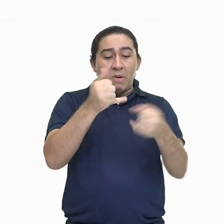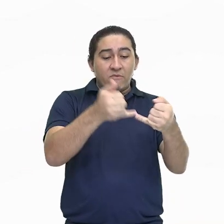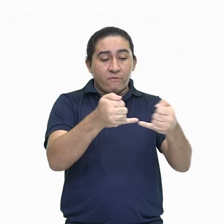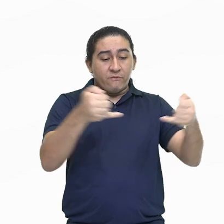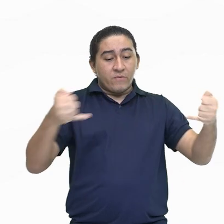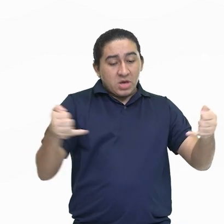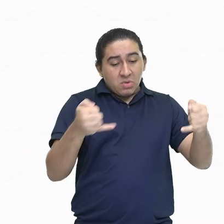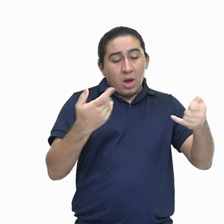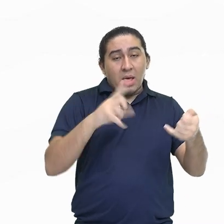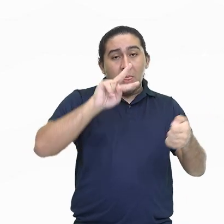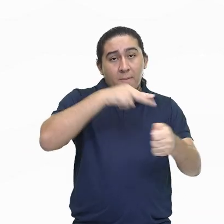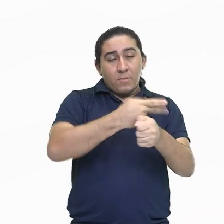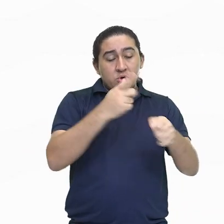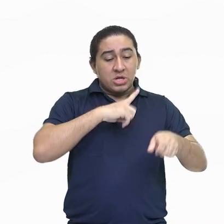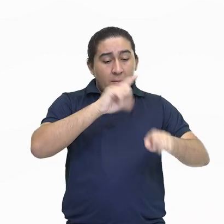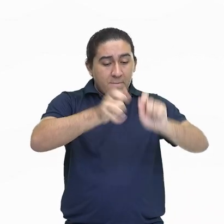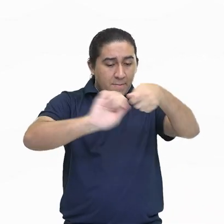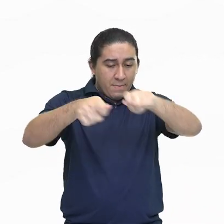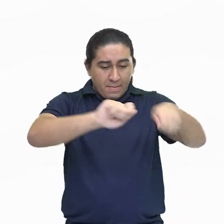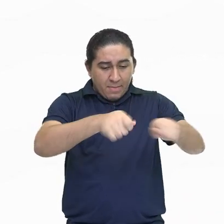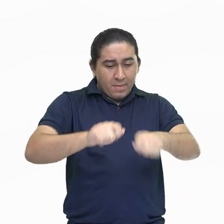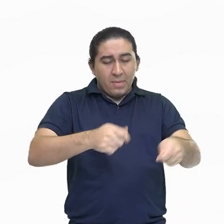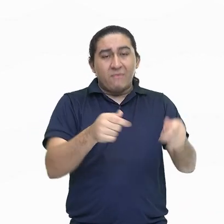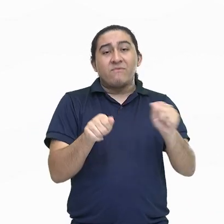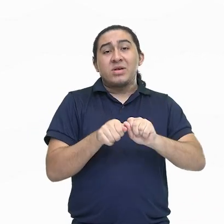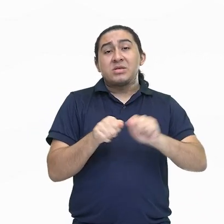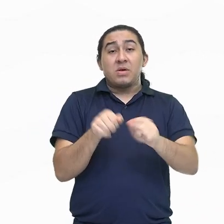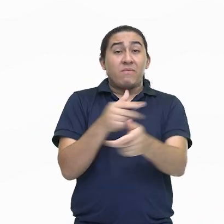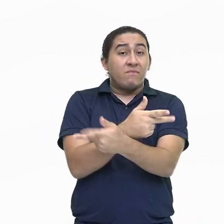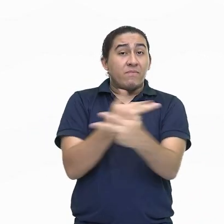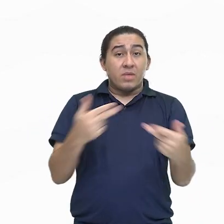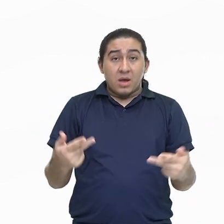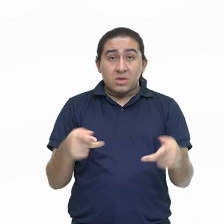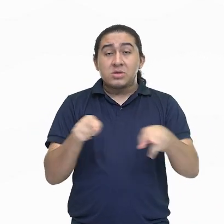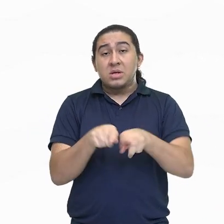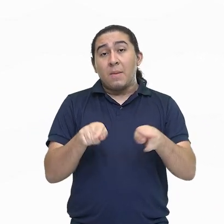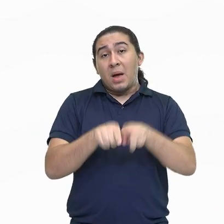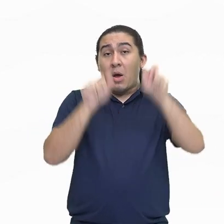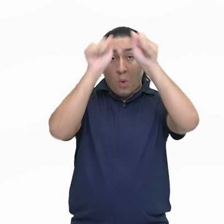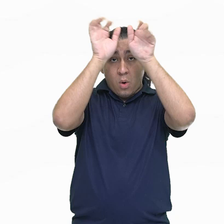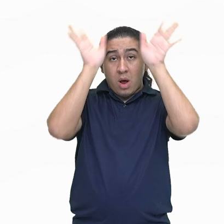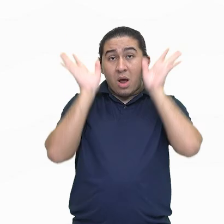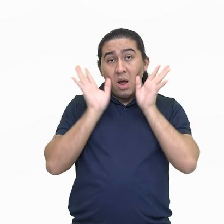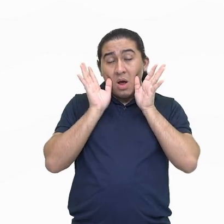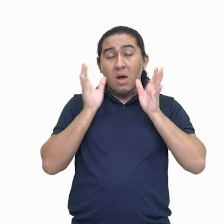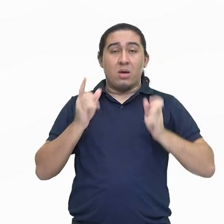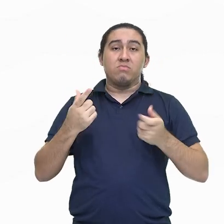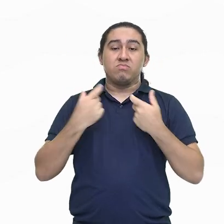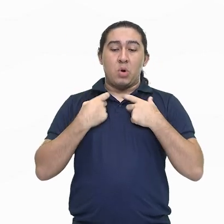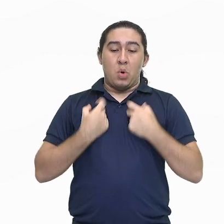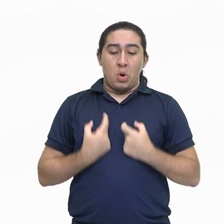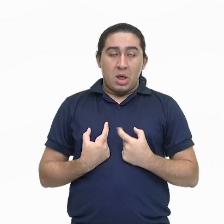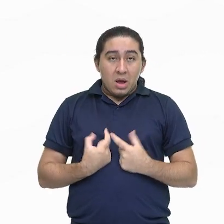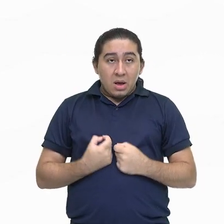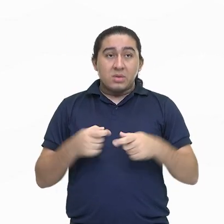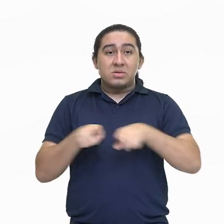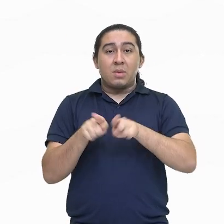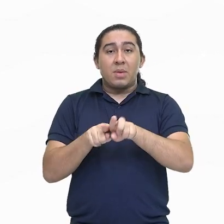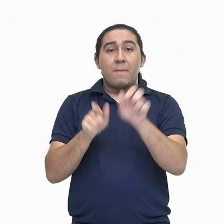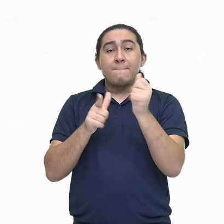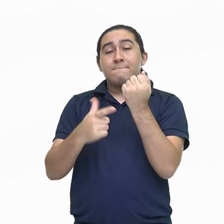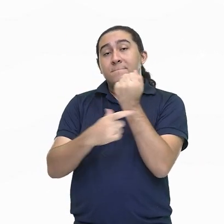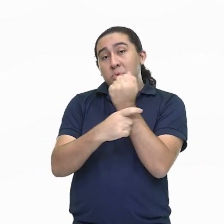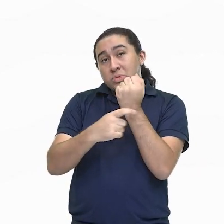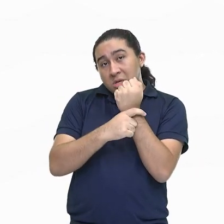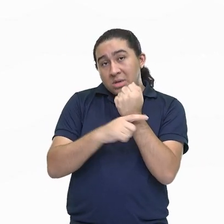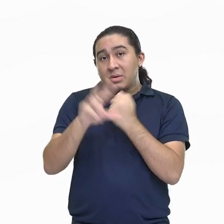cerâmica, utilizavam corantes naturais e os adereços, como os cocares, os colares, as pulseiras que